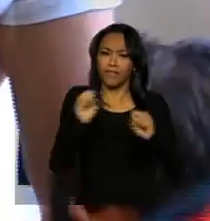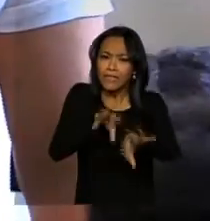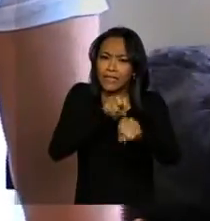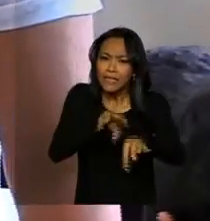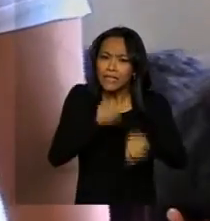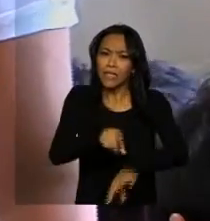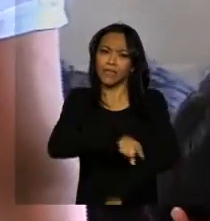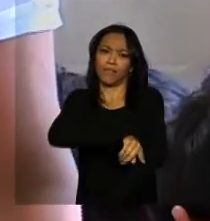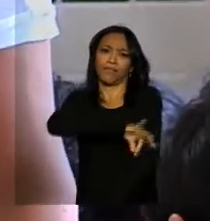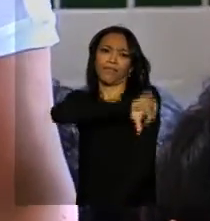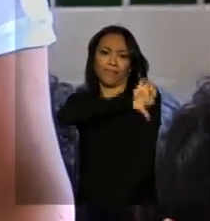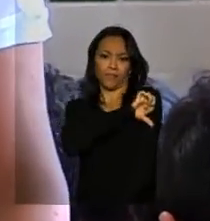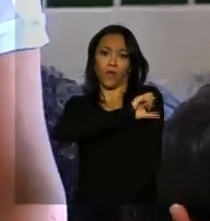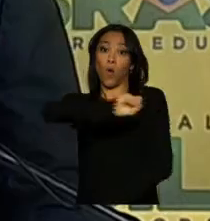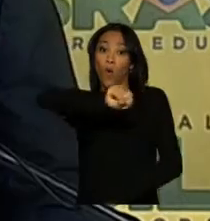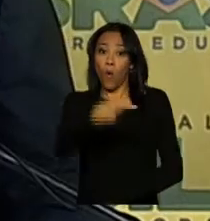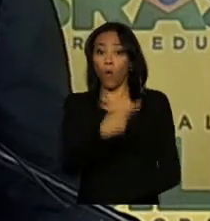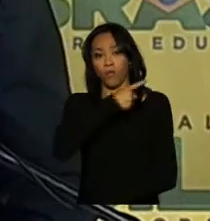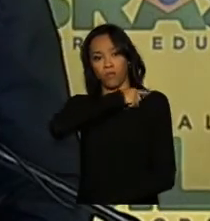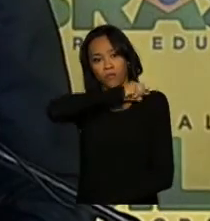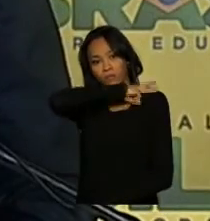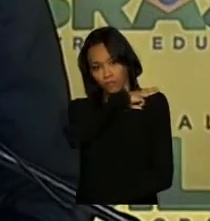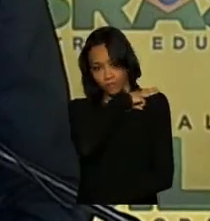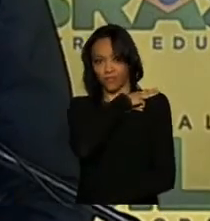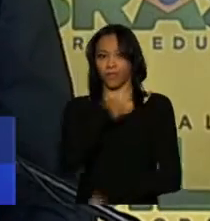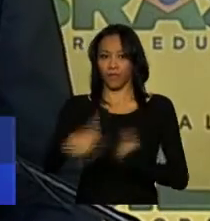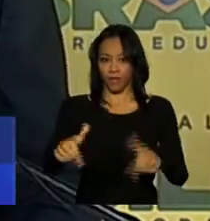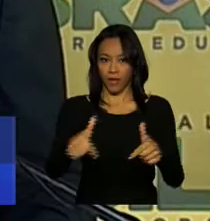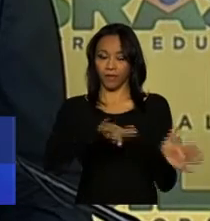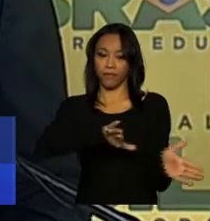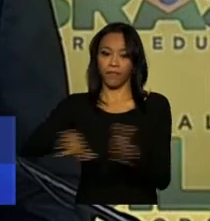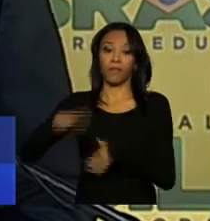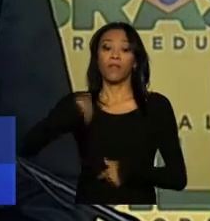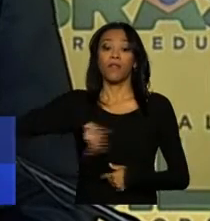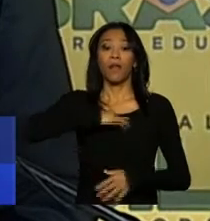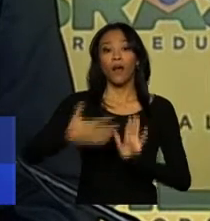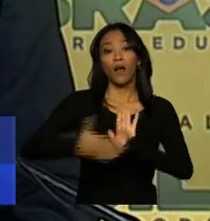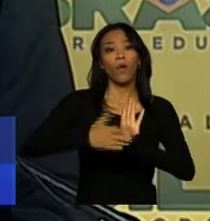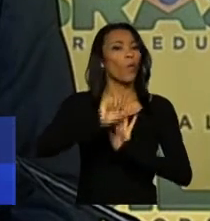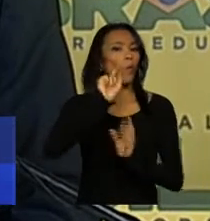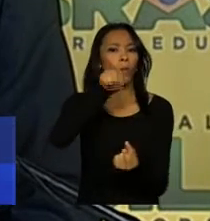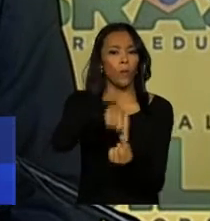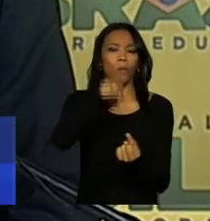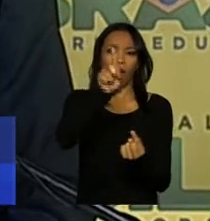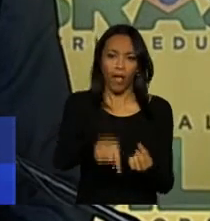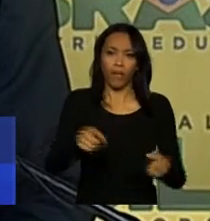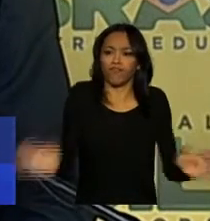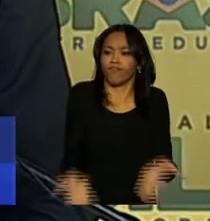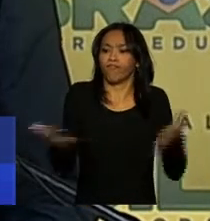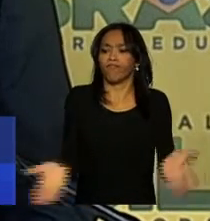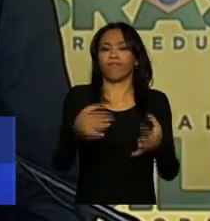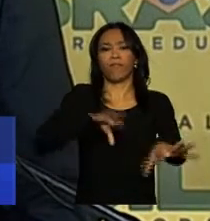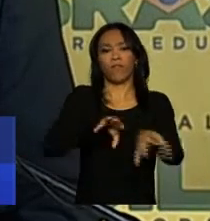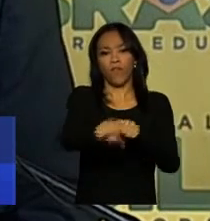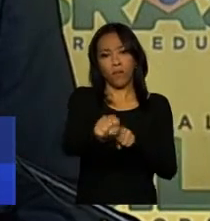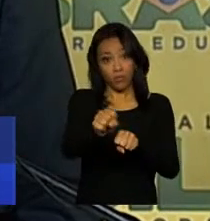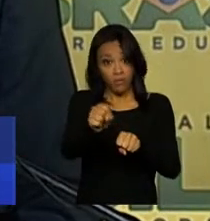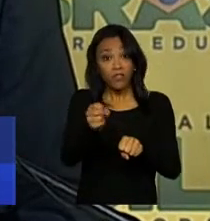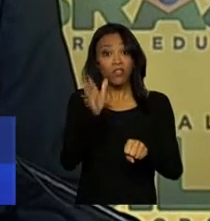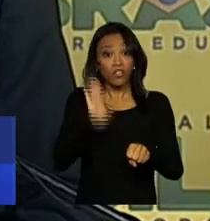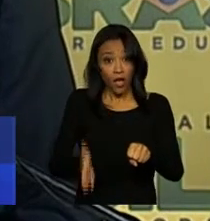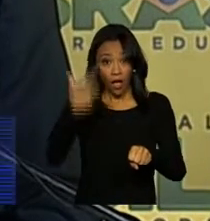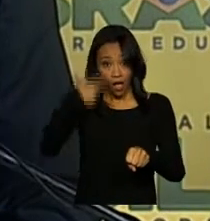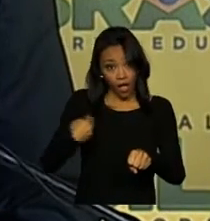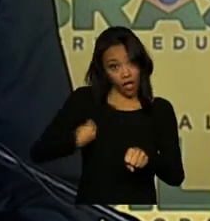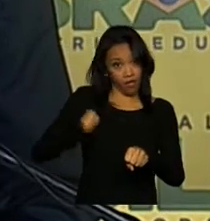ou no ensino médio a nossa proposta é estimular a formação de quem já é